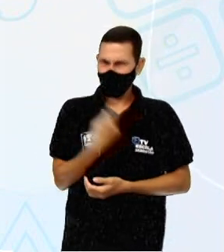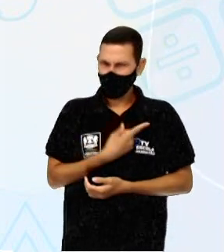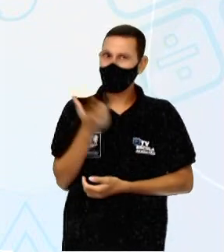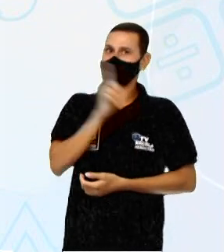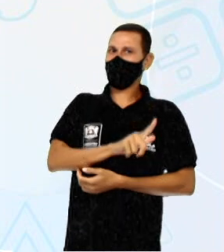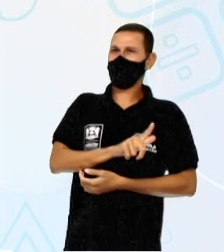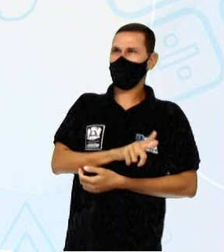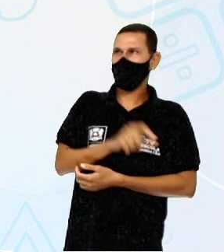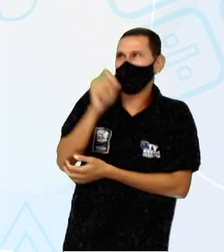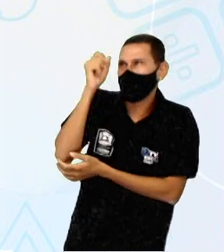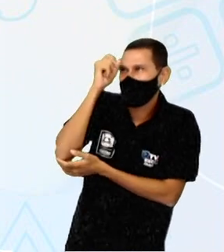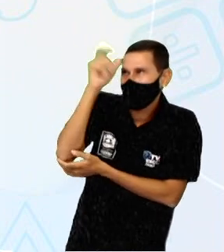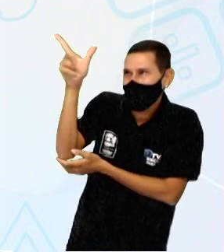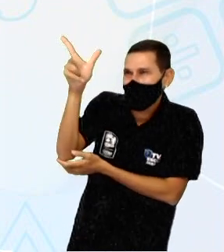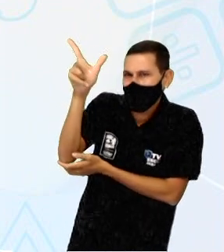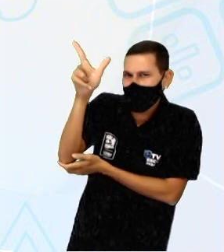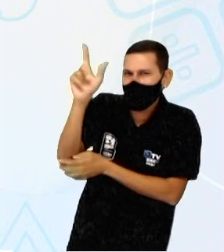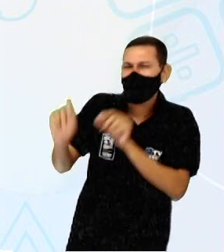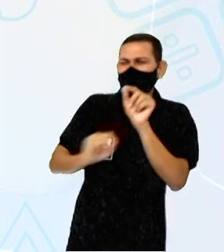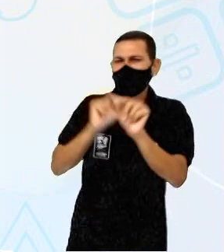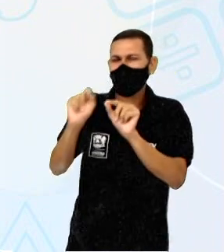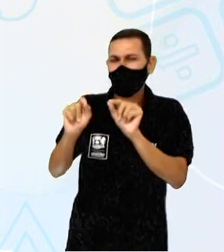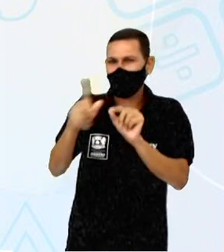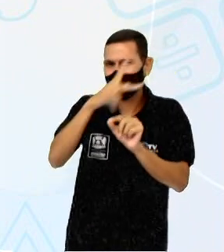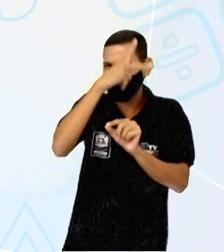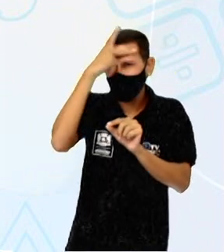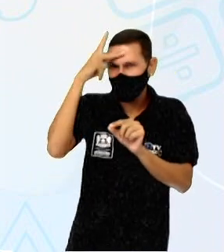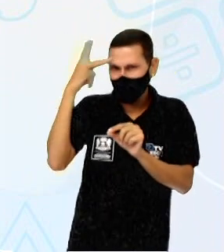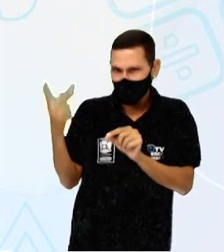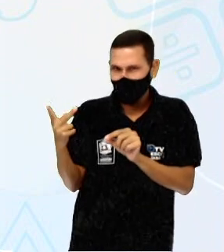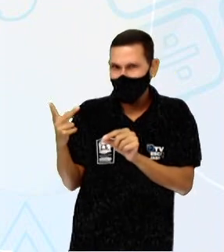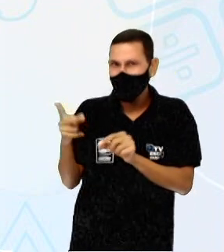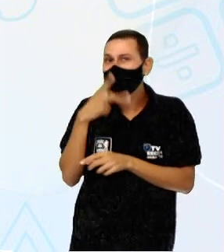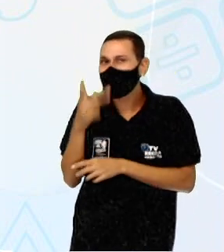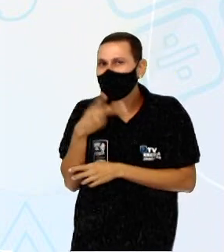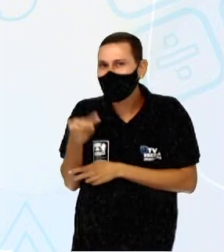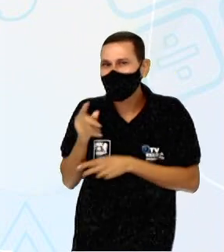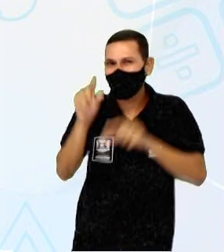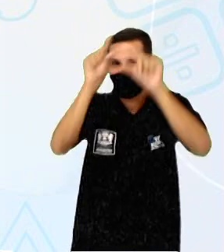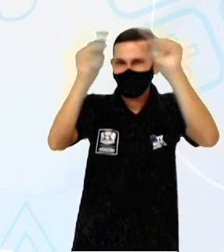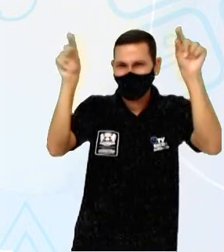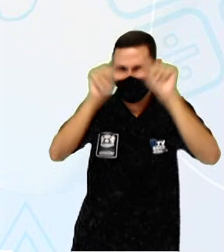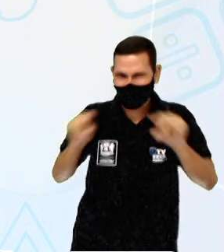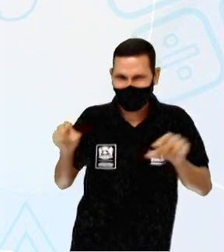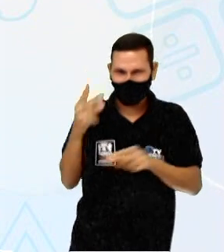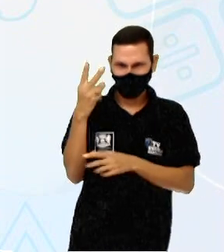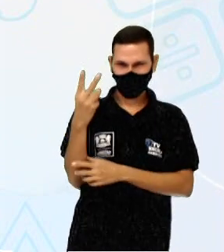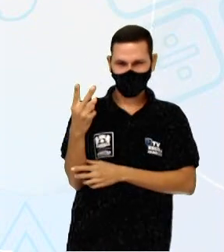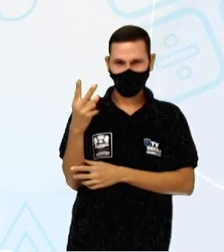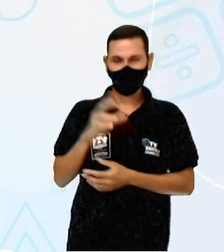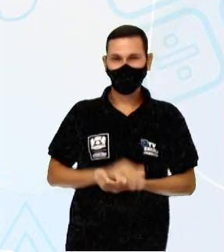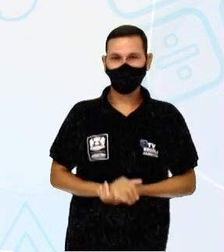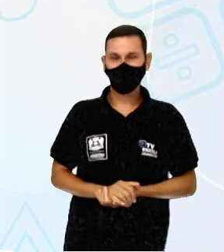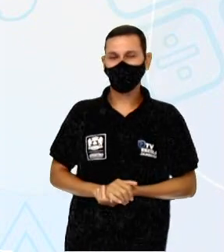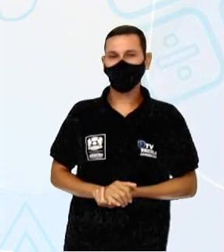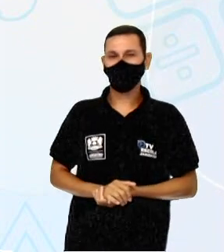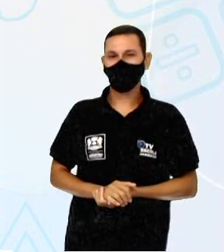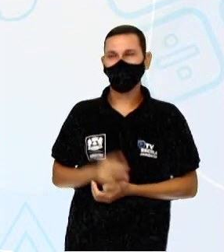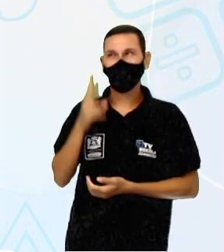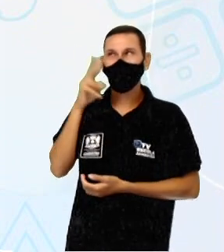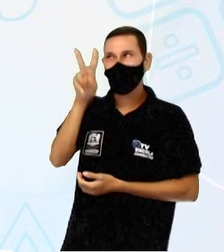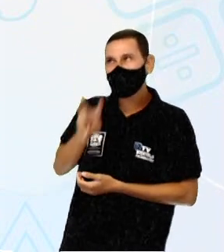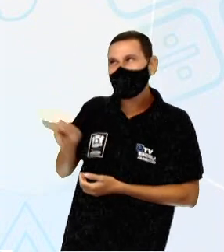adivinhar de quem está falando essas duas frases que vão aparecer agora? Olha, after I turned 18,